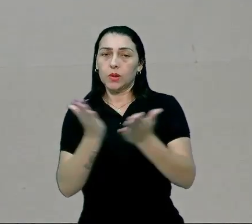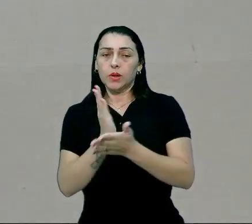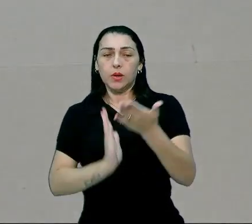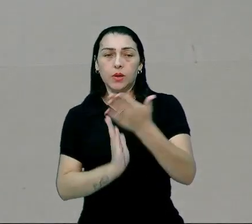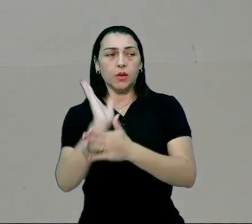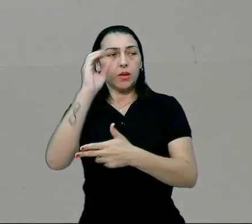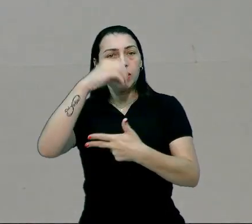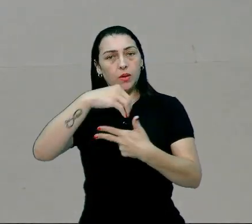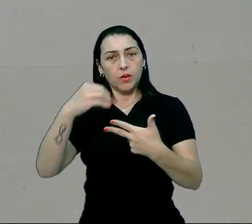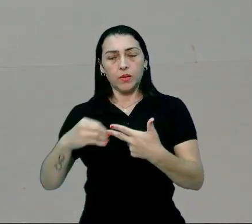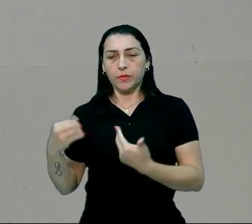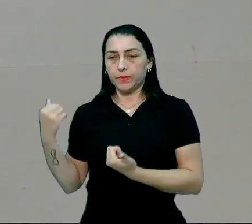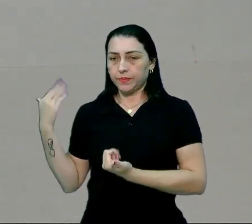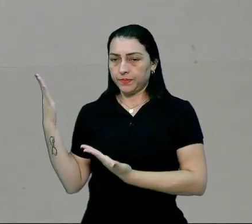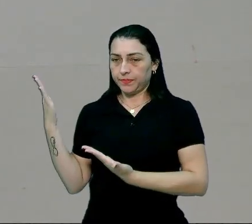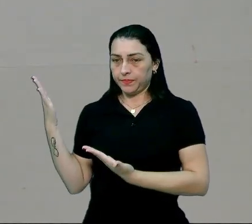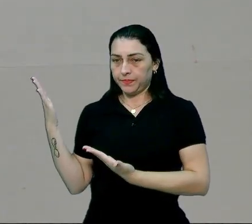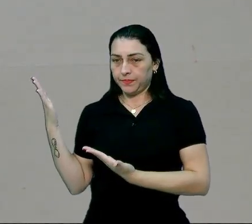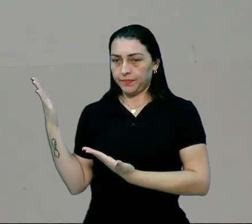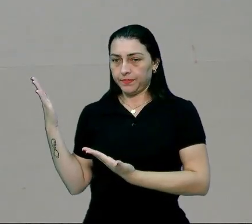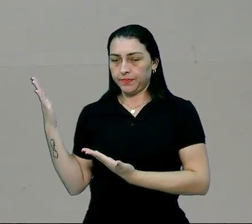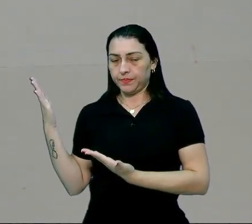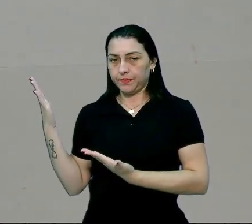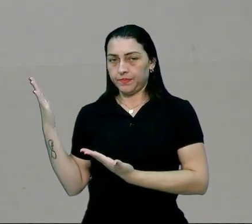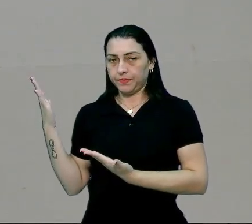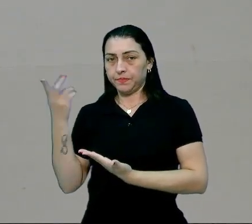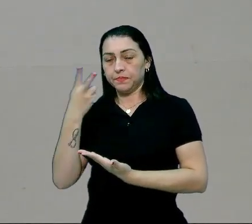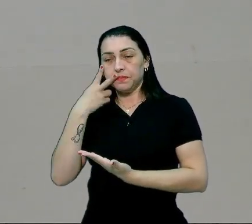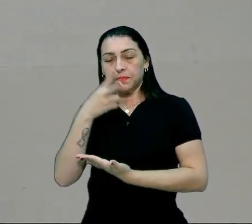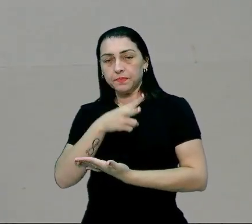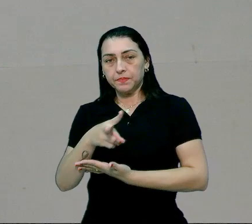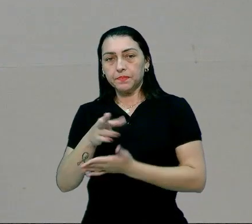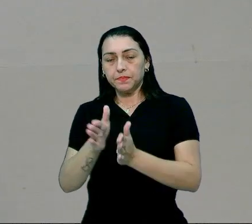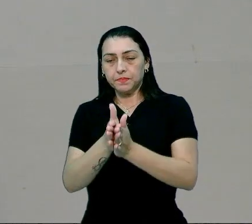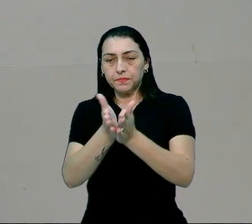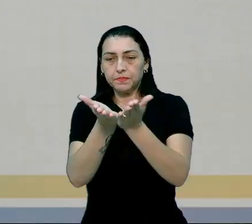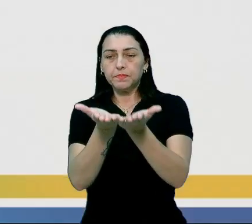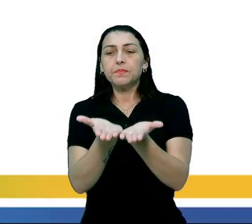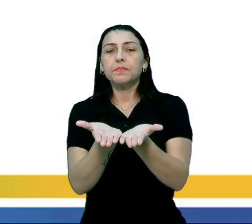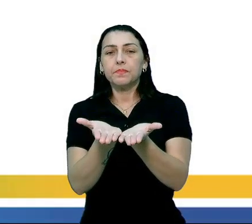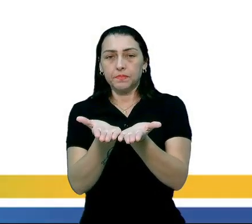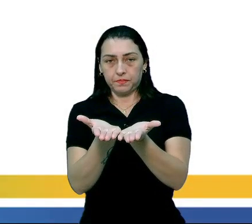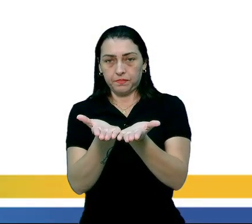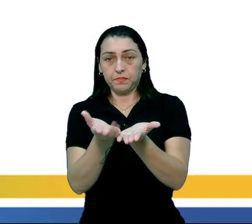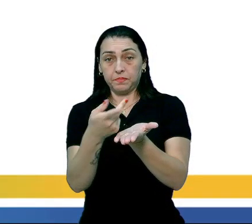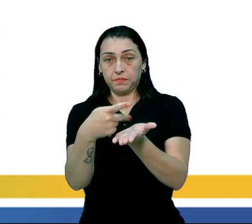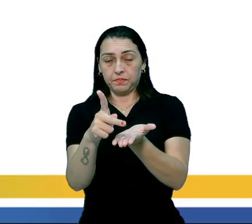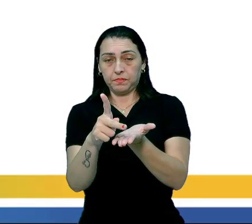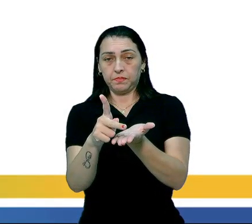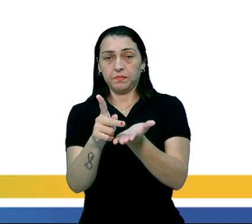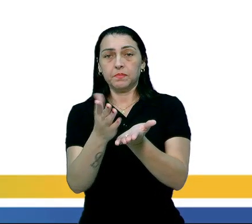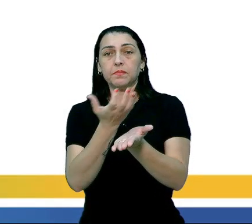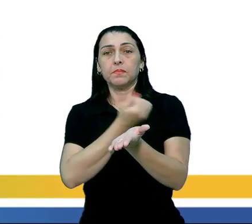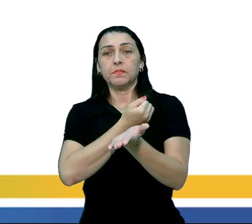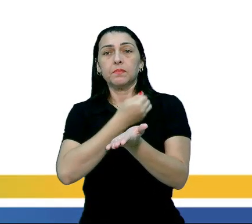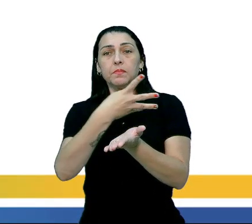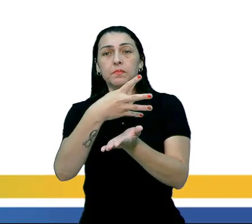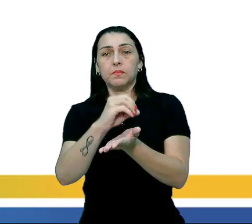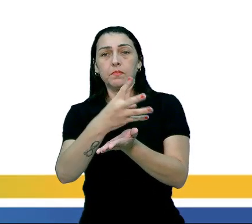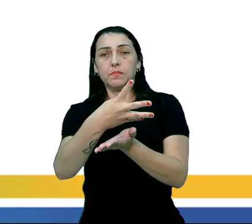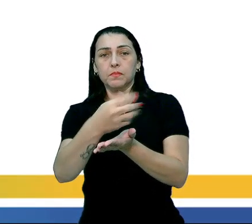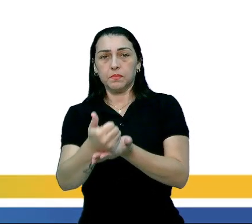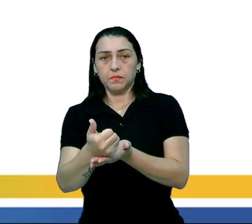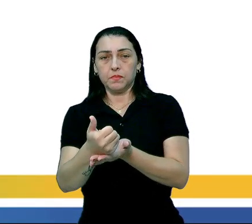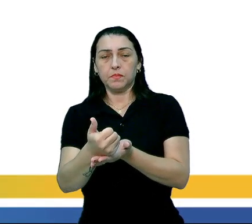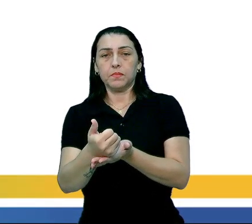Prova Enem, esse aqui, tá, gente? Acompanhem aí, abram o livro de vocês lá na página 40 e